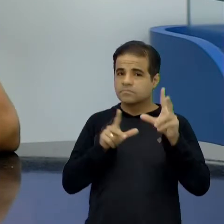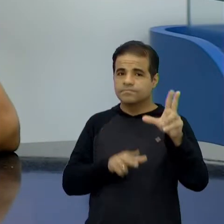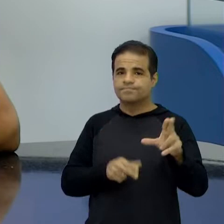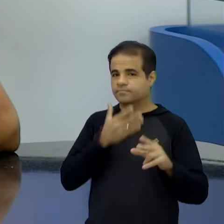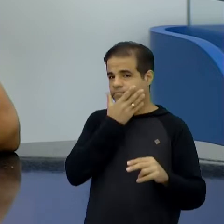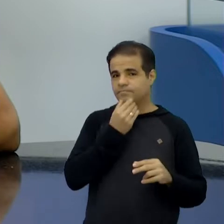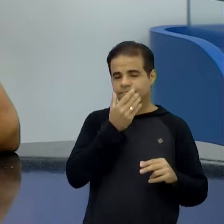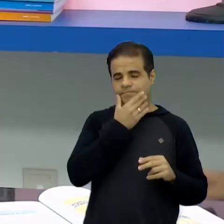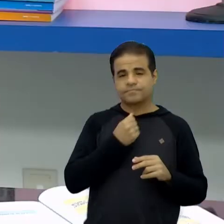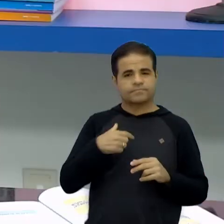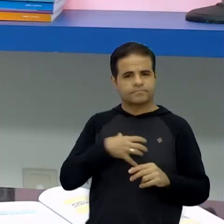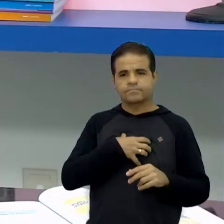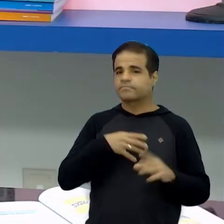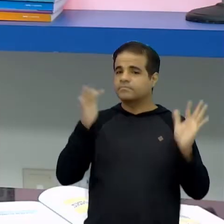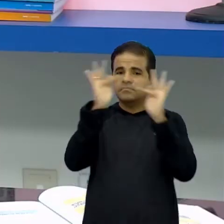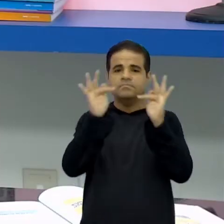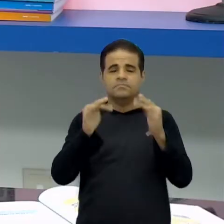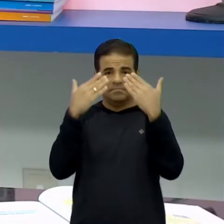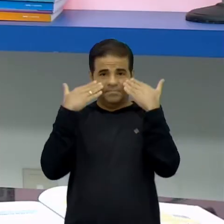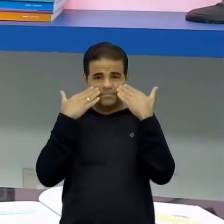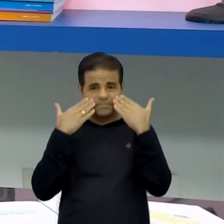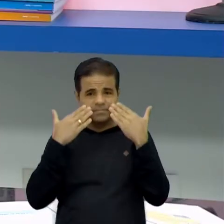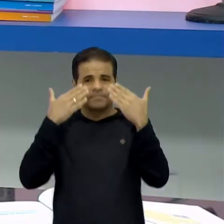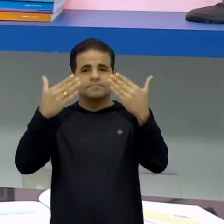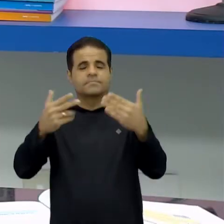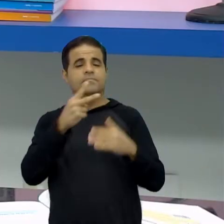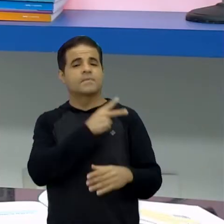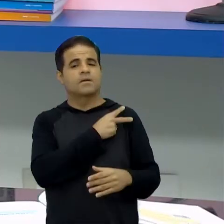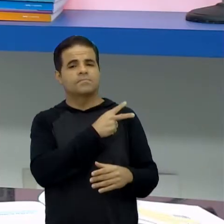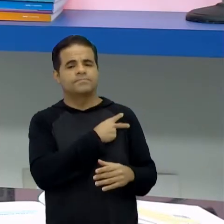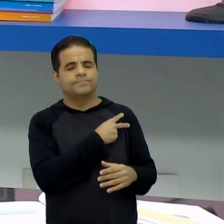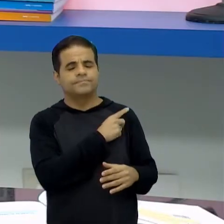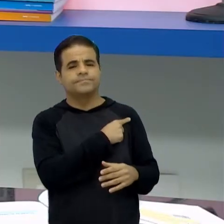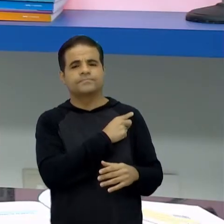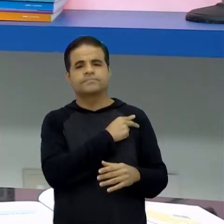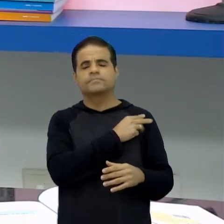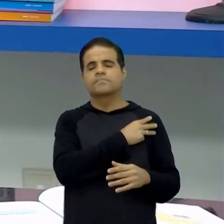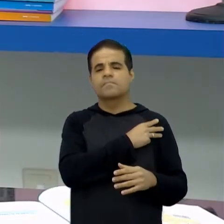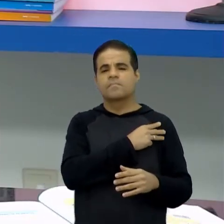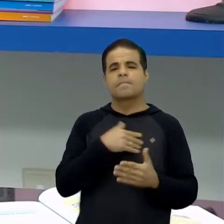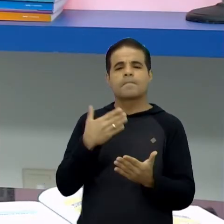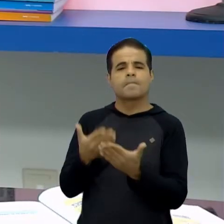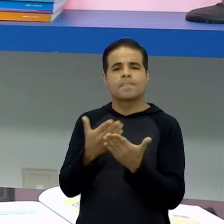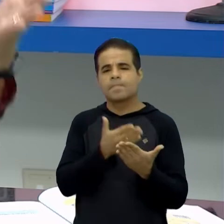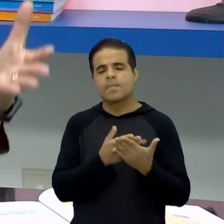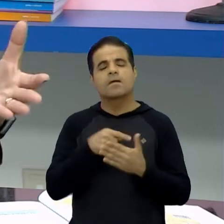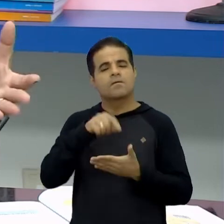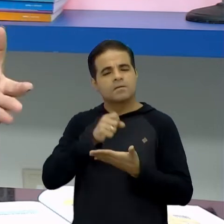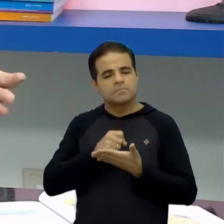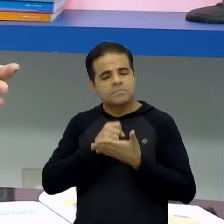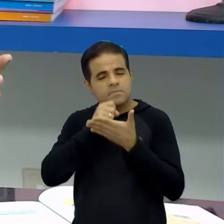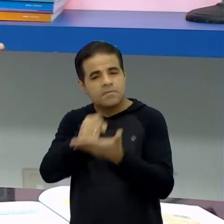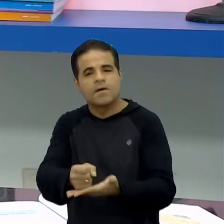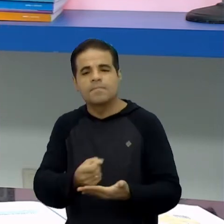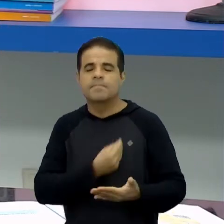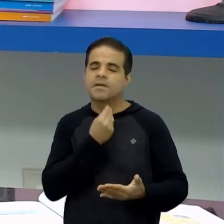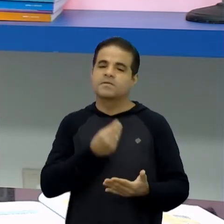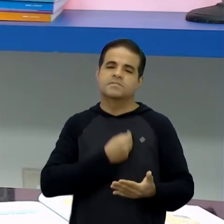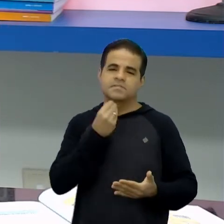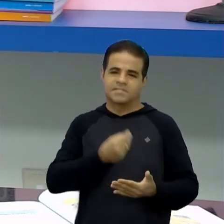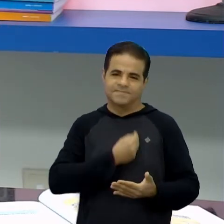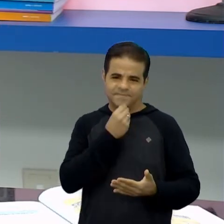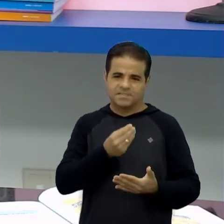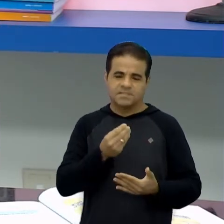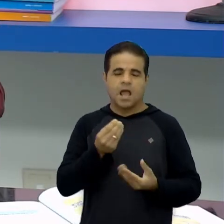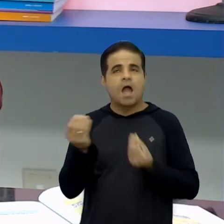homens, né? E aí eu fico feliz de estar à frente de uma segunda série, de um ensino médio, de estudantes que vão levar isso para a vida, né? Isso